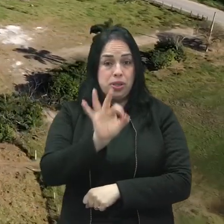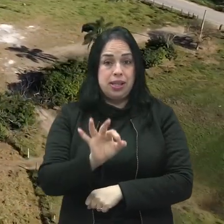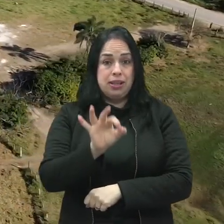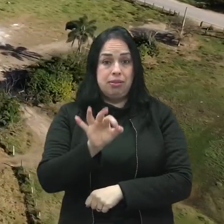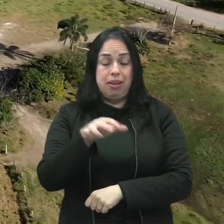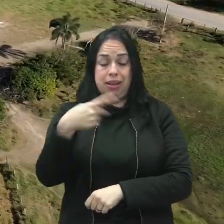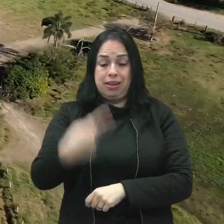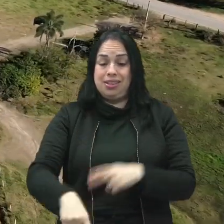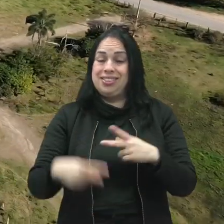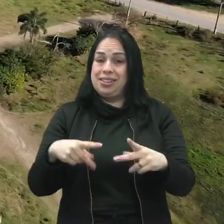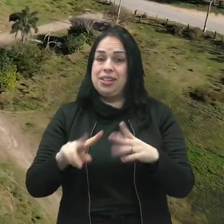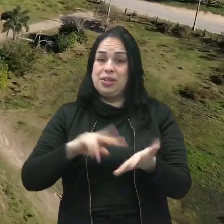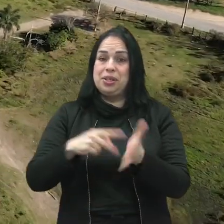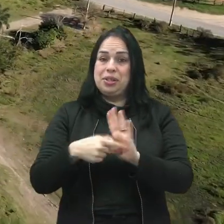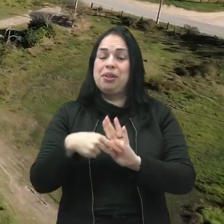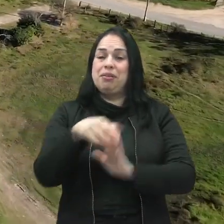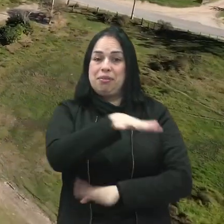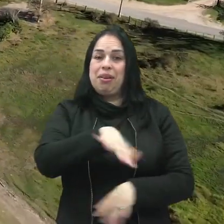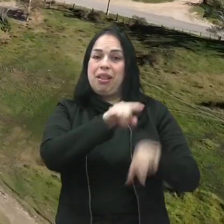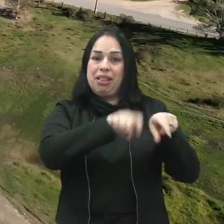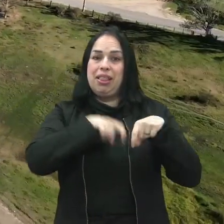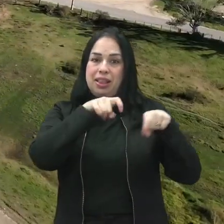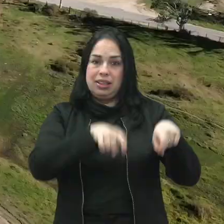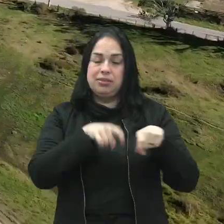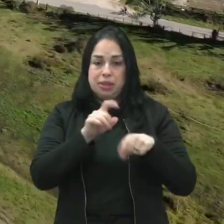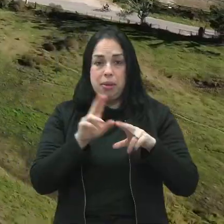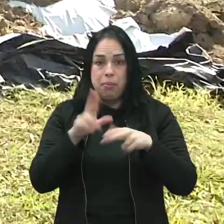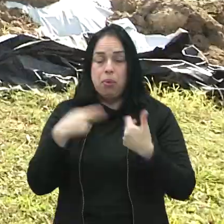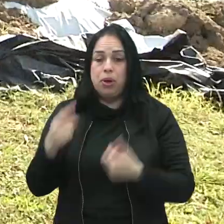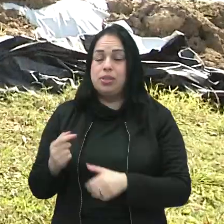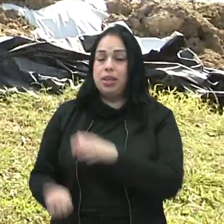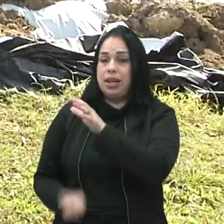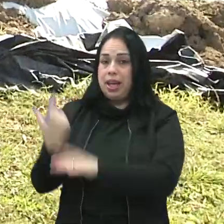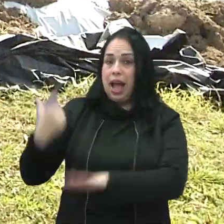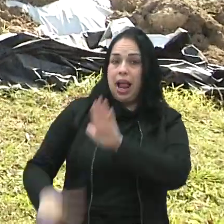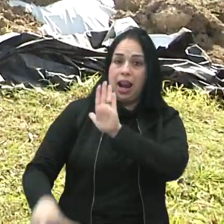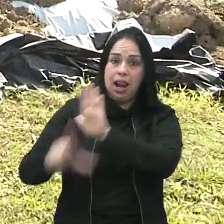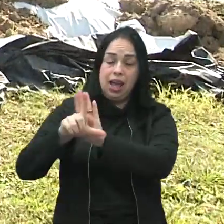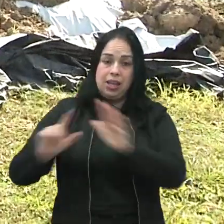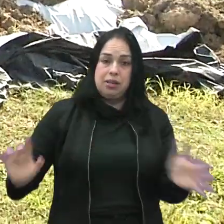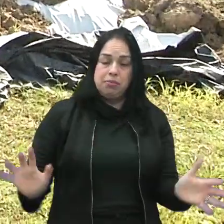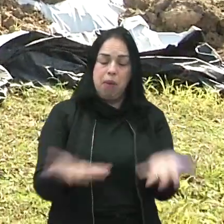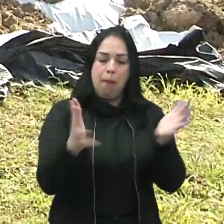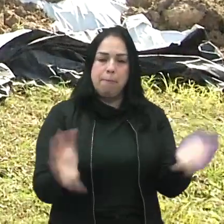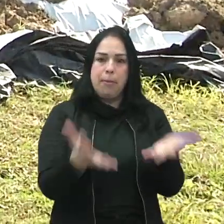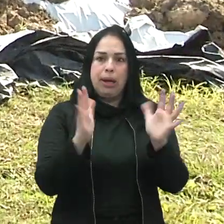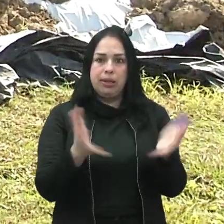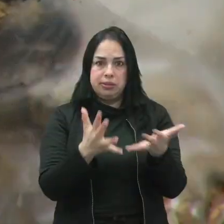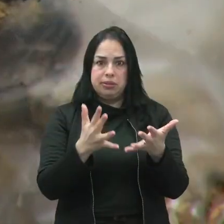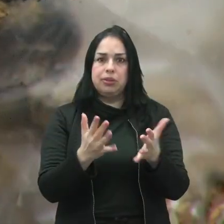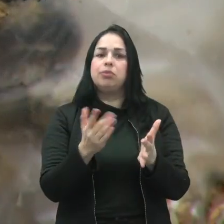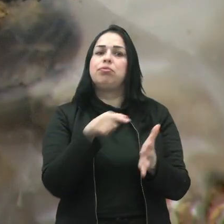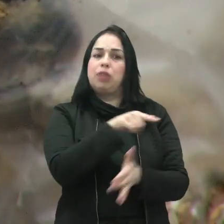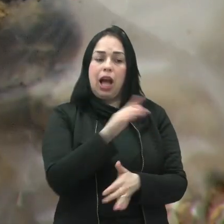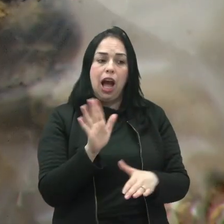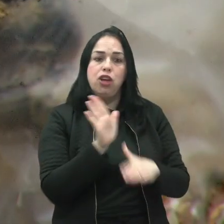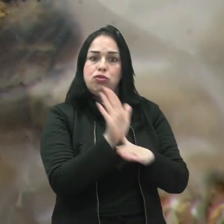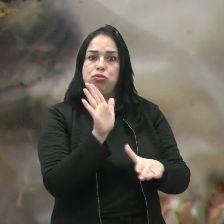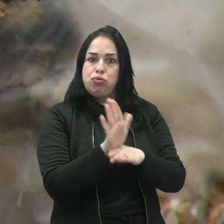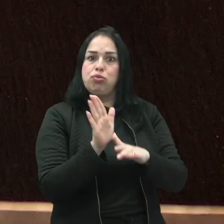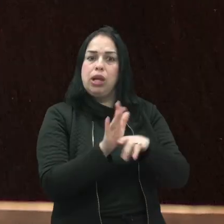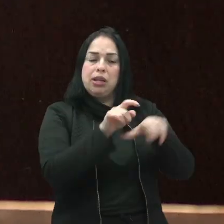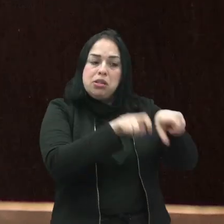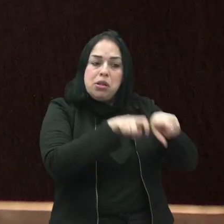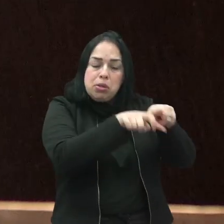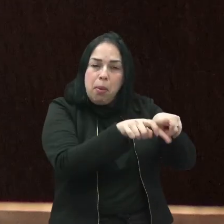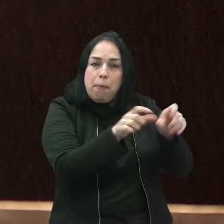do território joseense corresponde à zona rural. Investir em políticas públicas que incentivem cada vez mais os